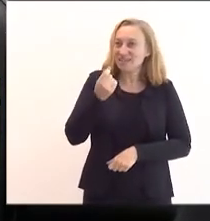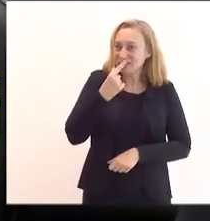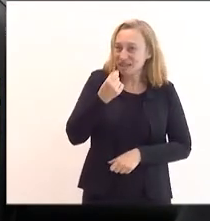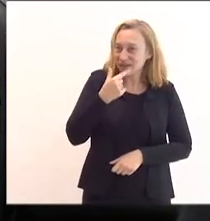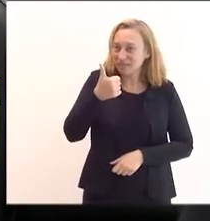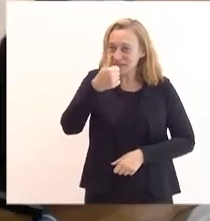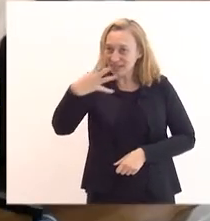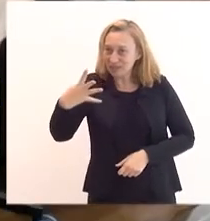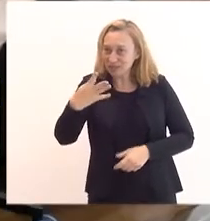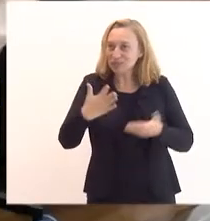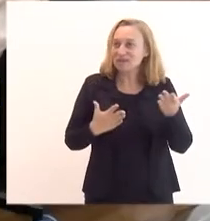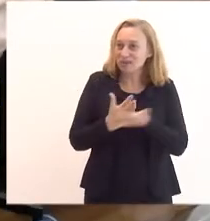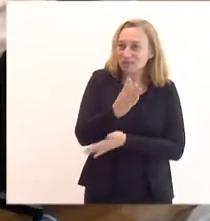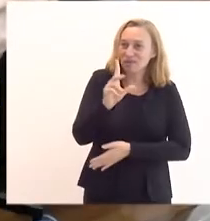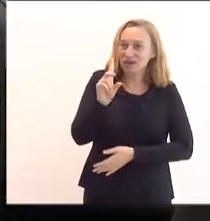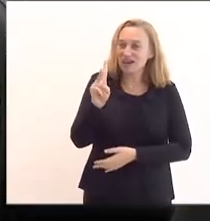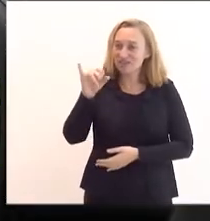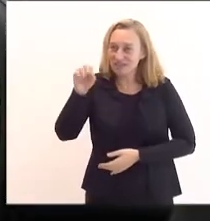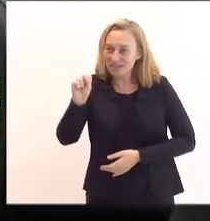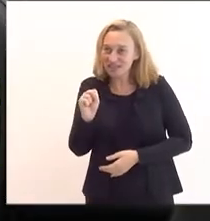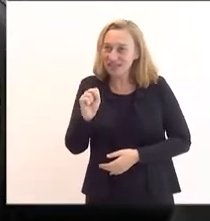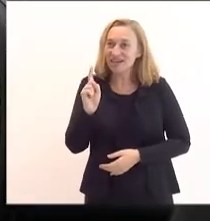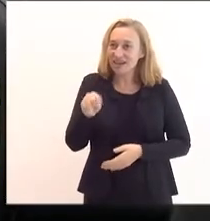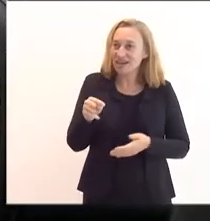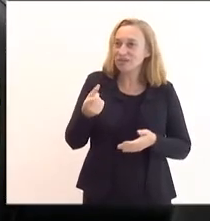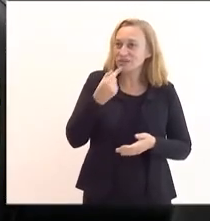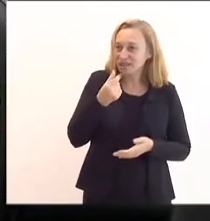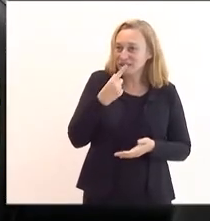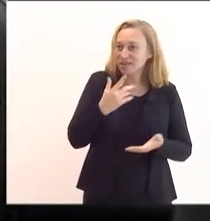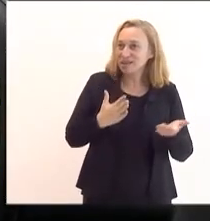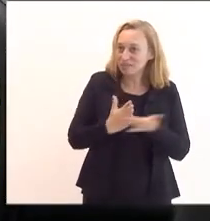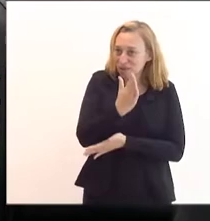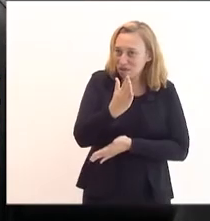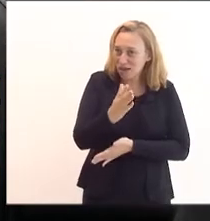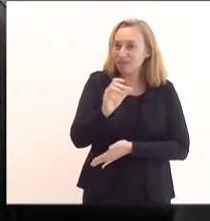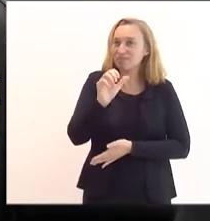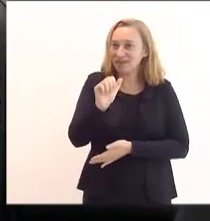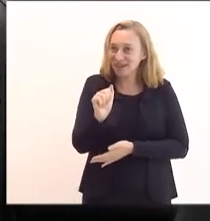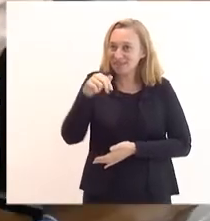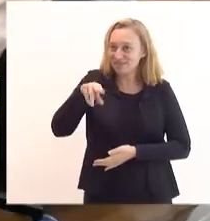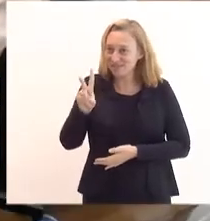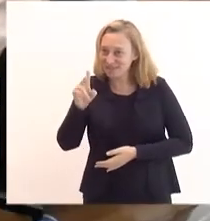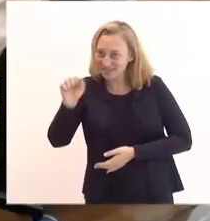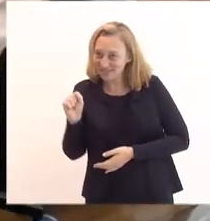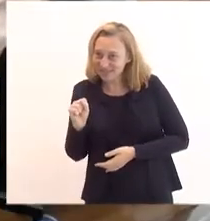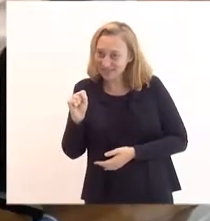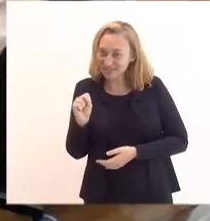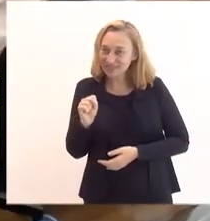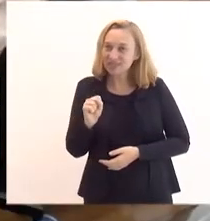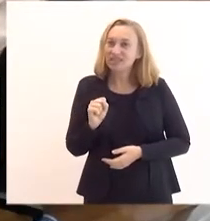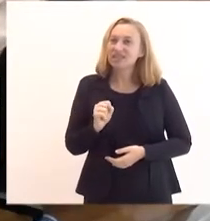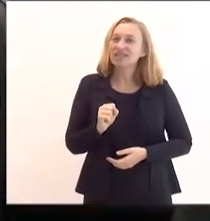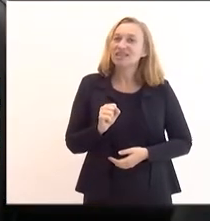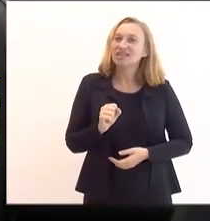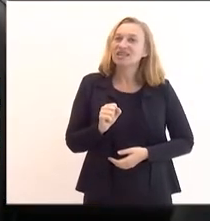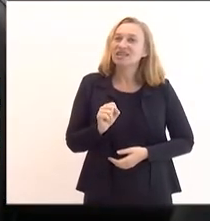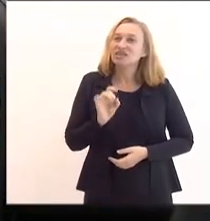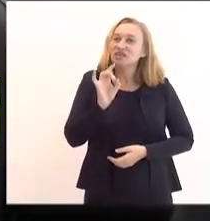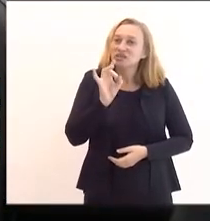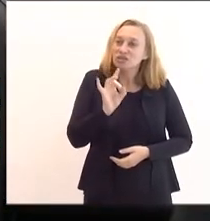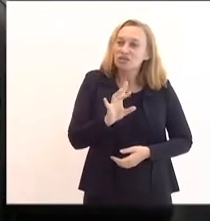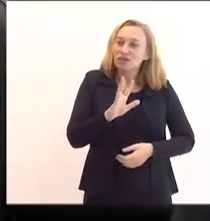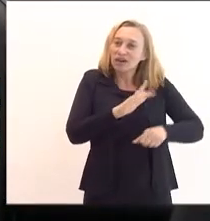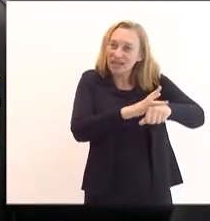traz. Aprovados pelo SUS. São aprovados, então o medicamento é aprovado pelo SUS. Pela Anvisa. Pela Anvisa. Ele é aplicável àquela